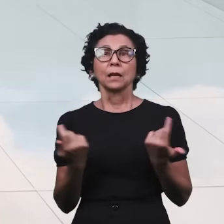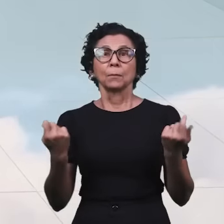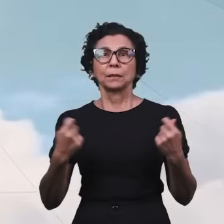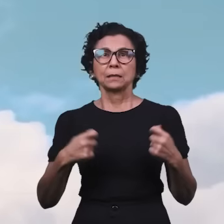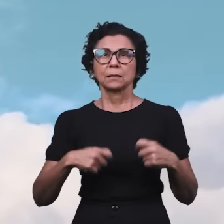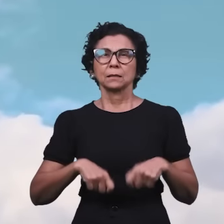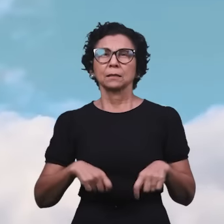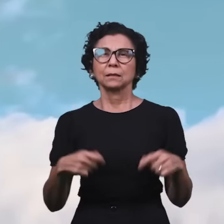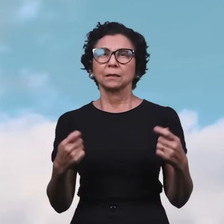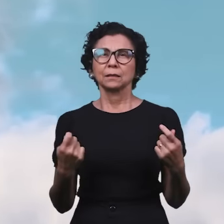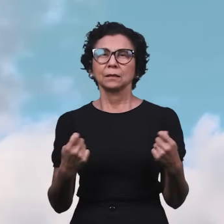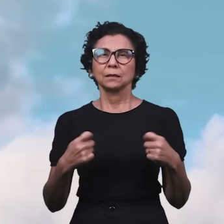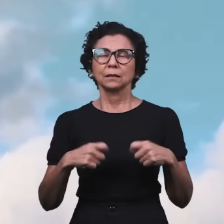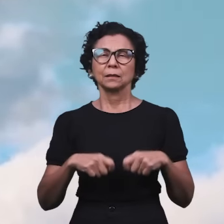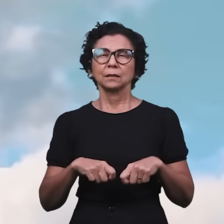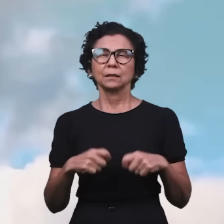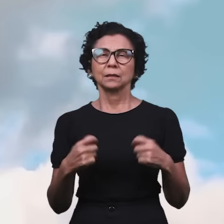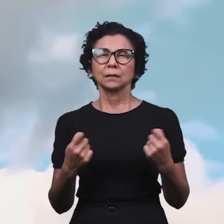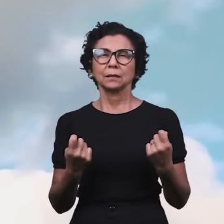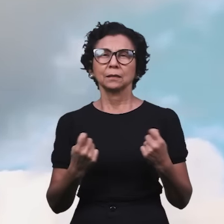mão,